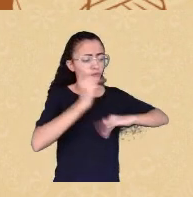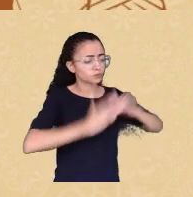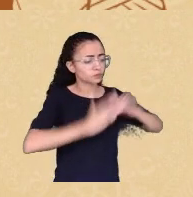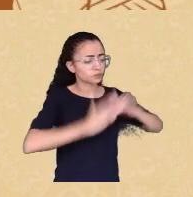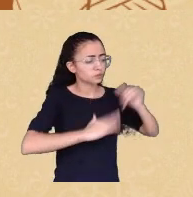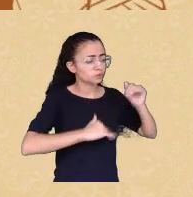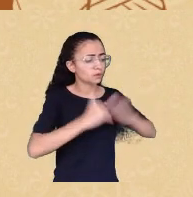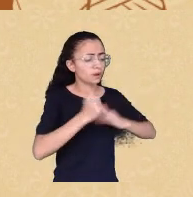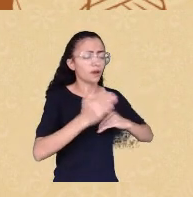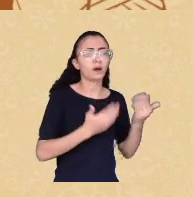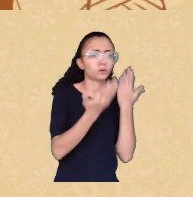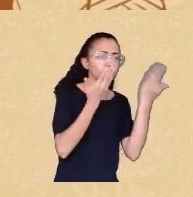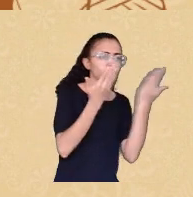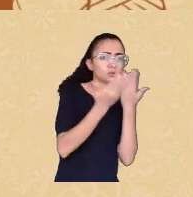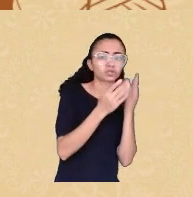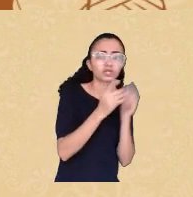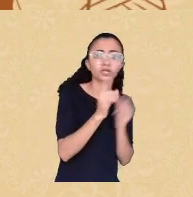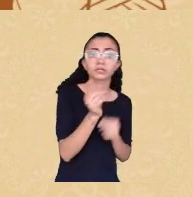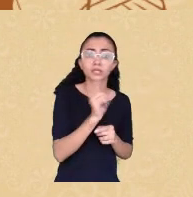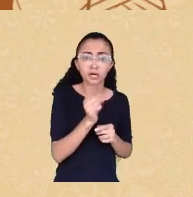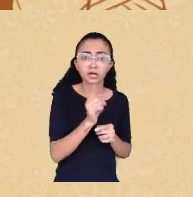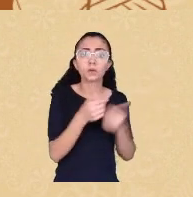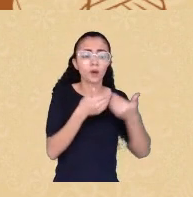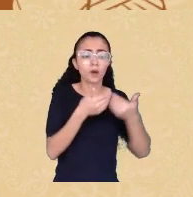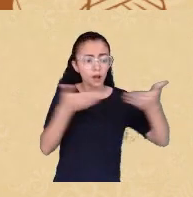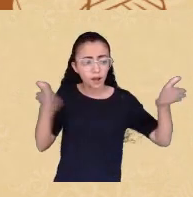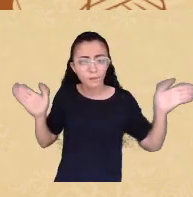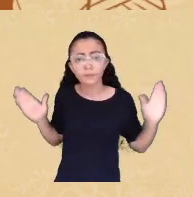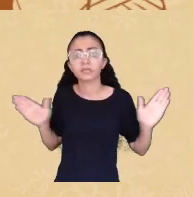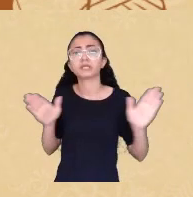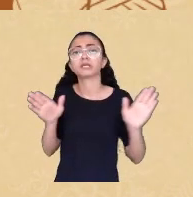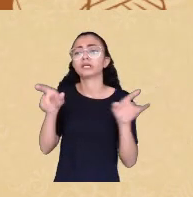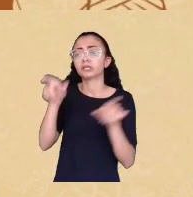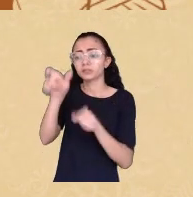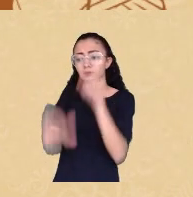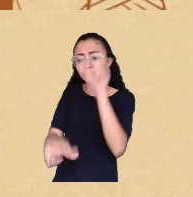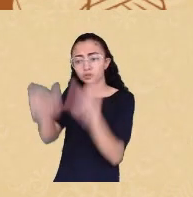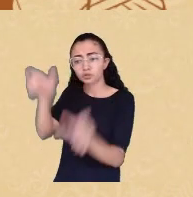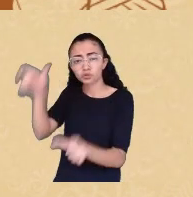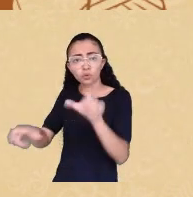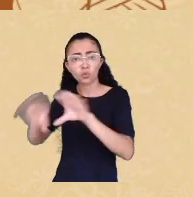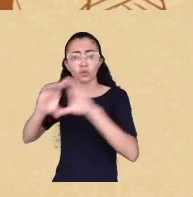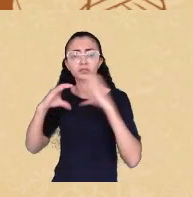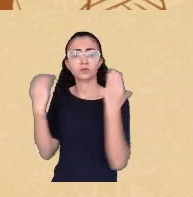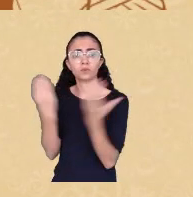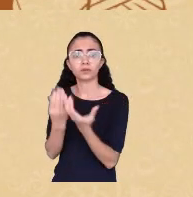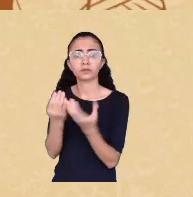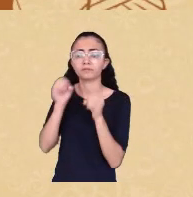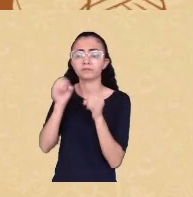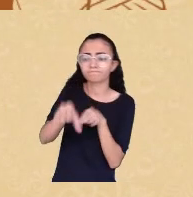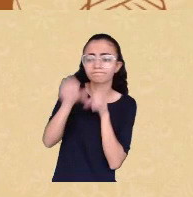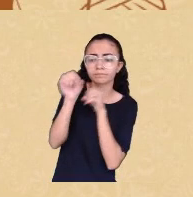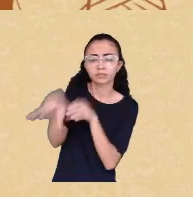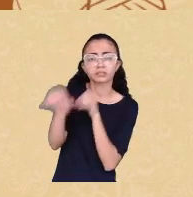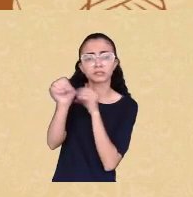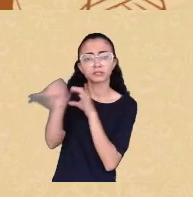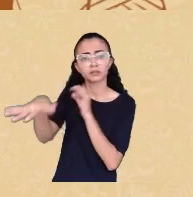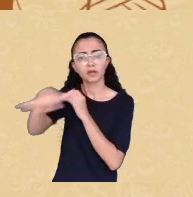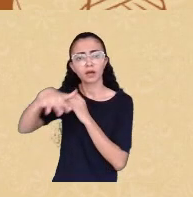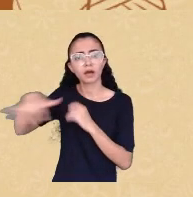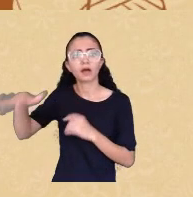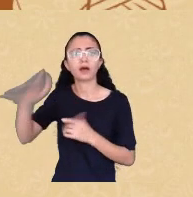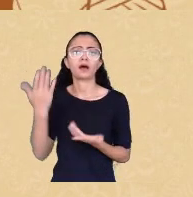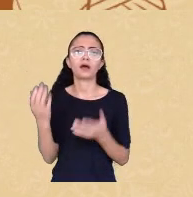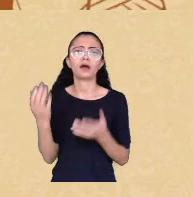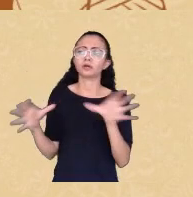ou quaisquer outro, mas que formar pessoas da comunidade, das comunidades, das ONGs, dos